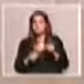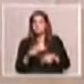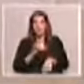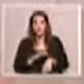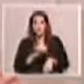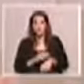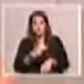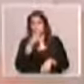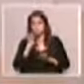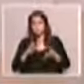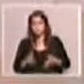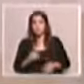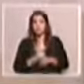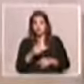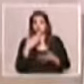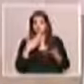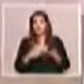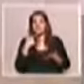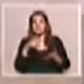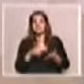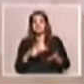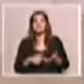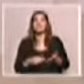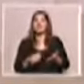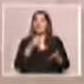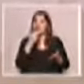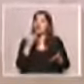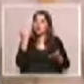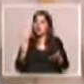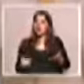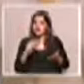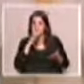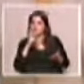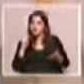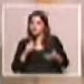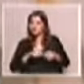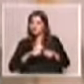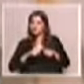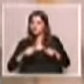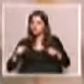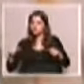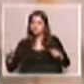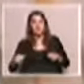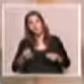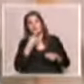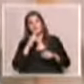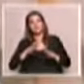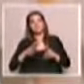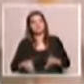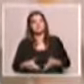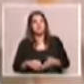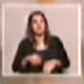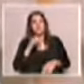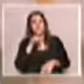do medicamento. O estudo vinha com uma dieta e depois, ao fim de 6 meses, a dieta funcionava, não metiu sítio e nenhum deles precisava de medicamento. Eu não sei se foi por